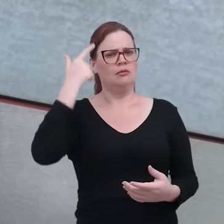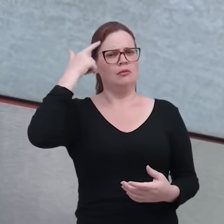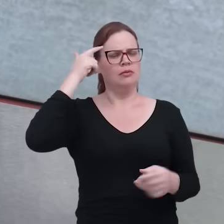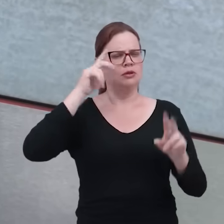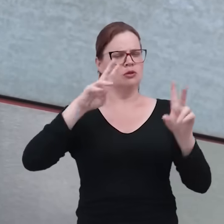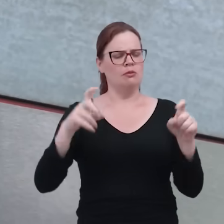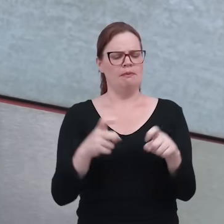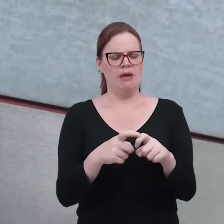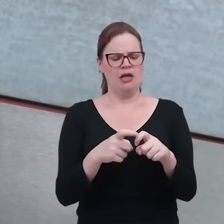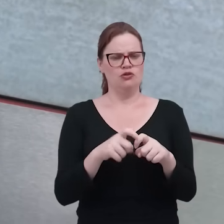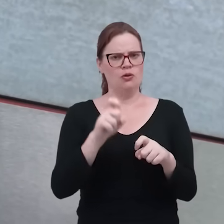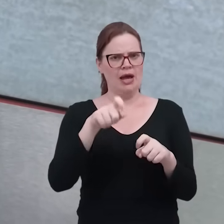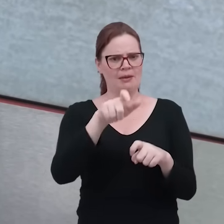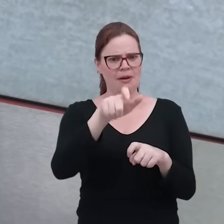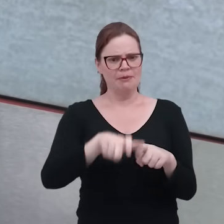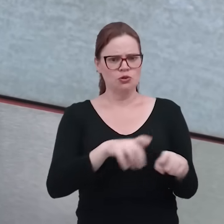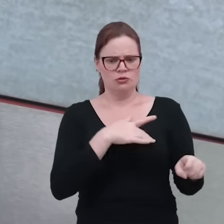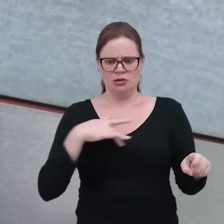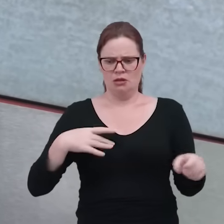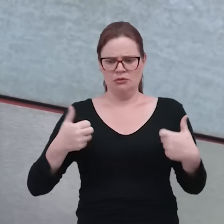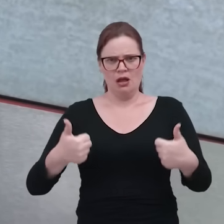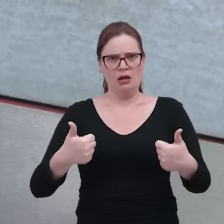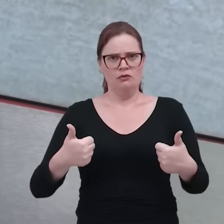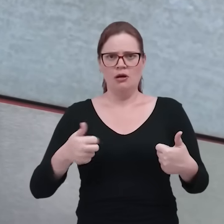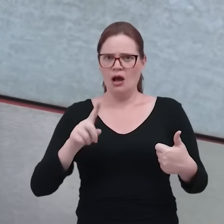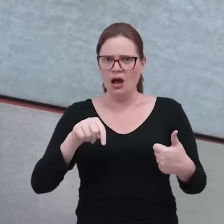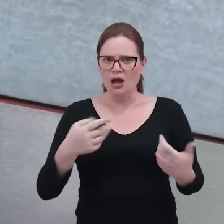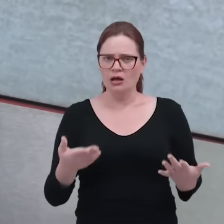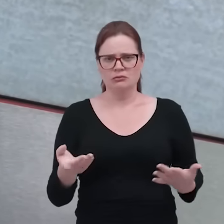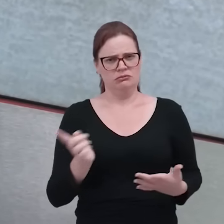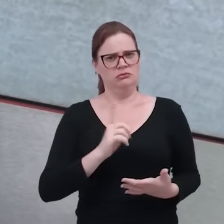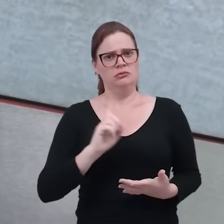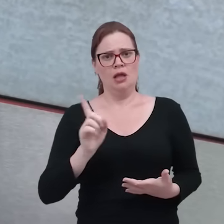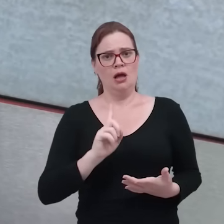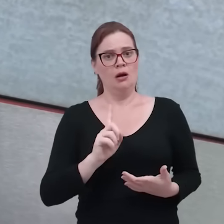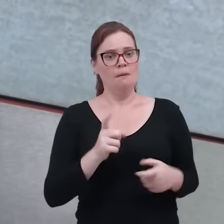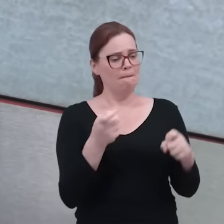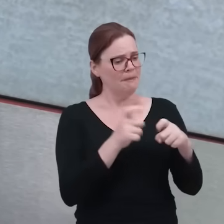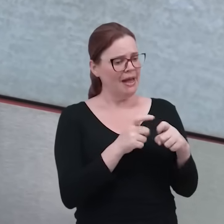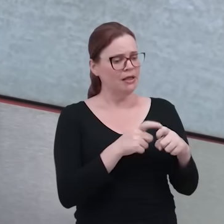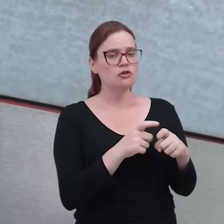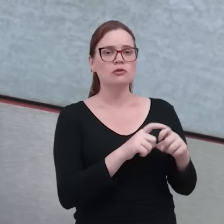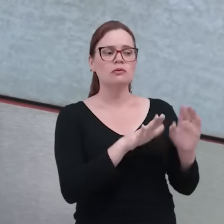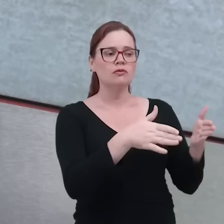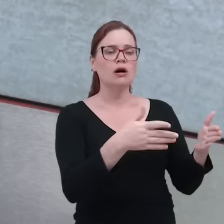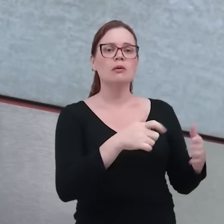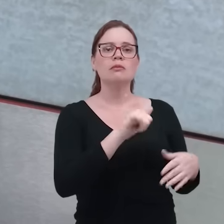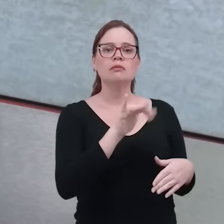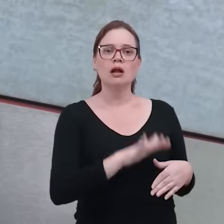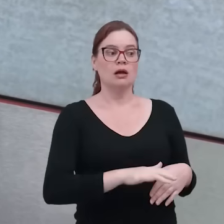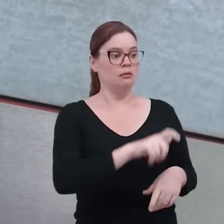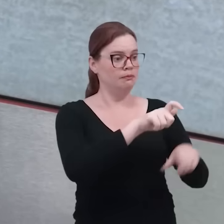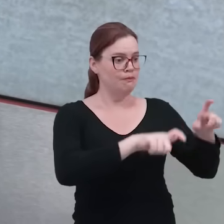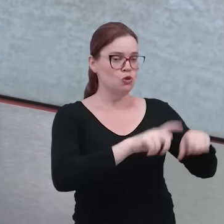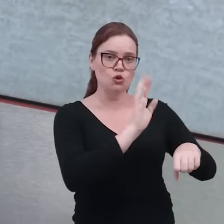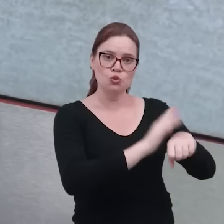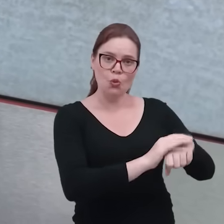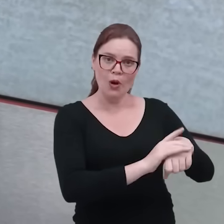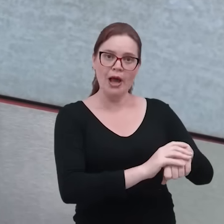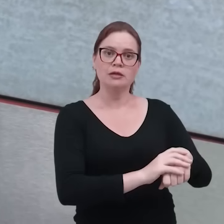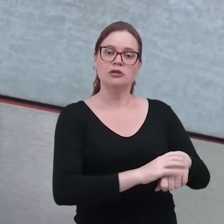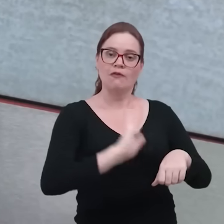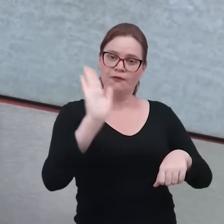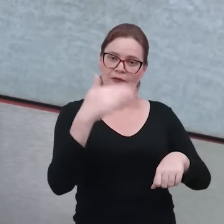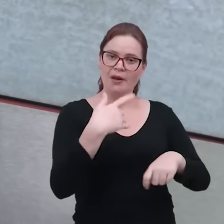em médico, médico não é para quem está são, médico é para quem está doente. Quem tem saúde não precisa de médico. Então